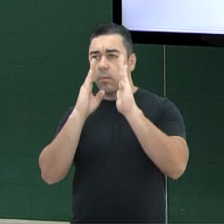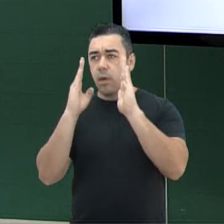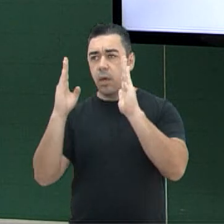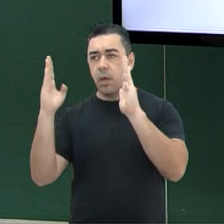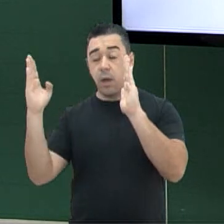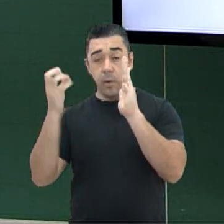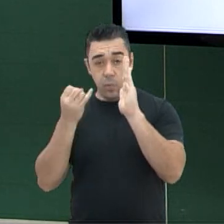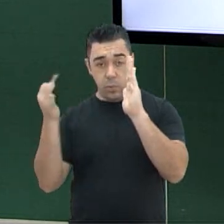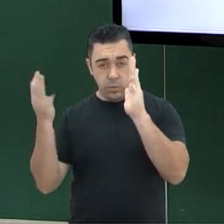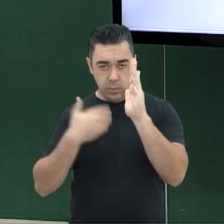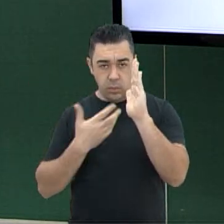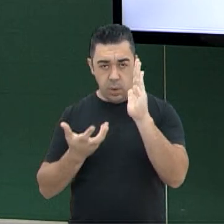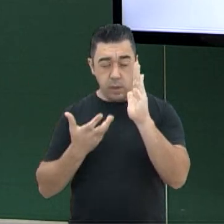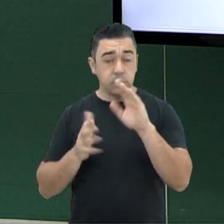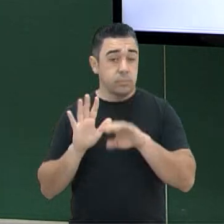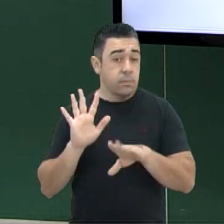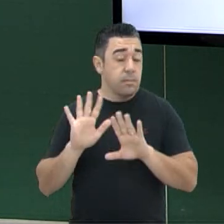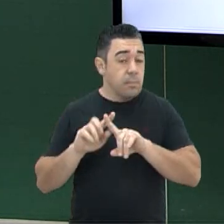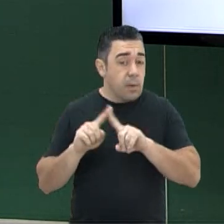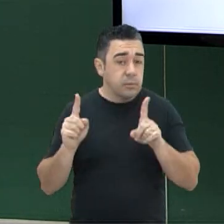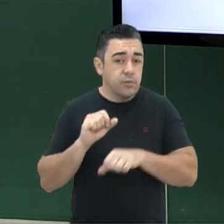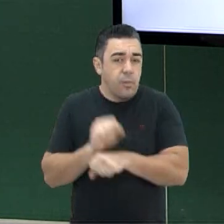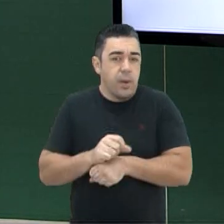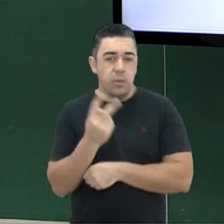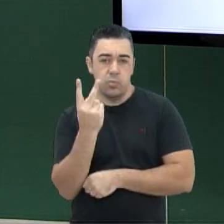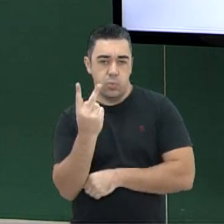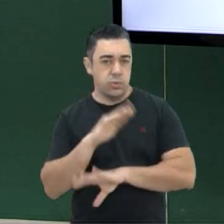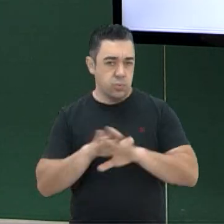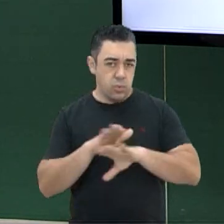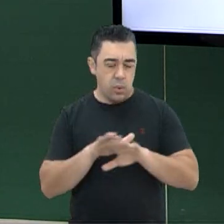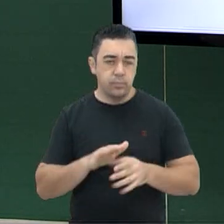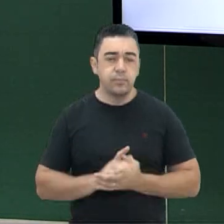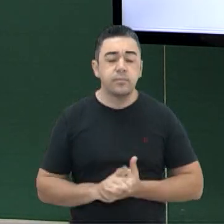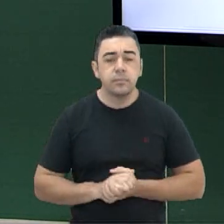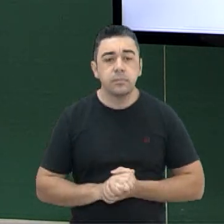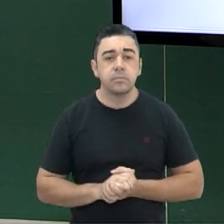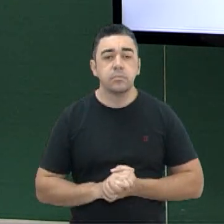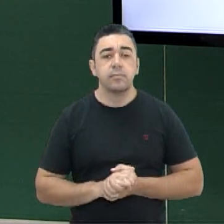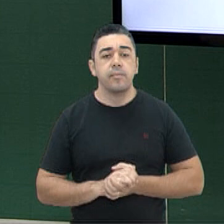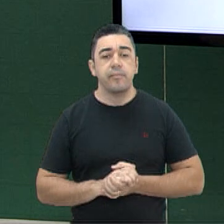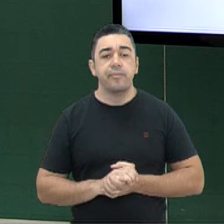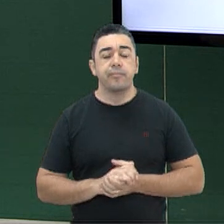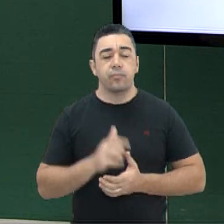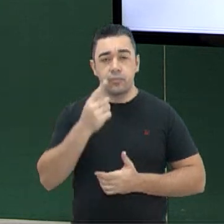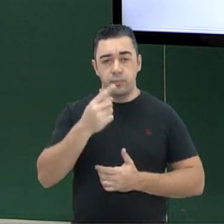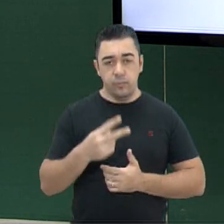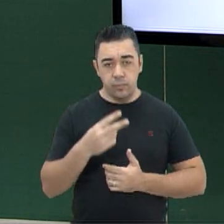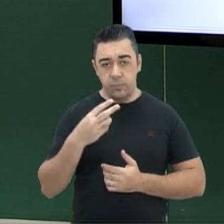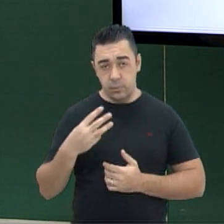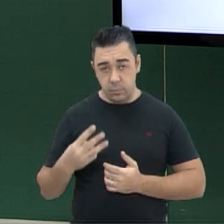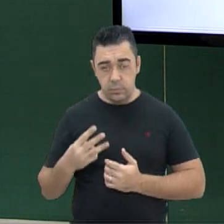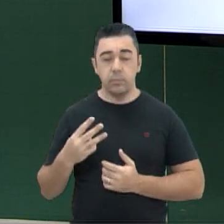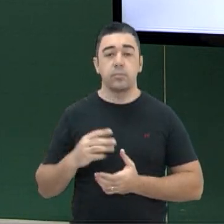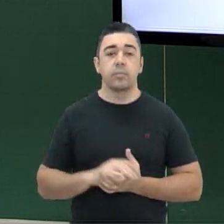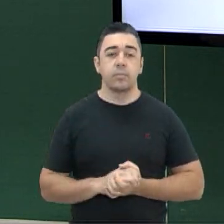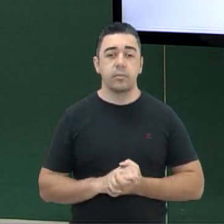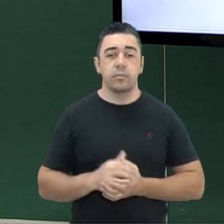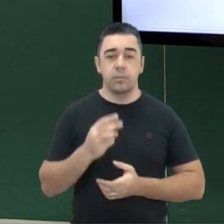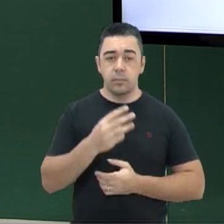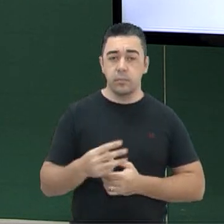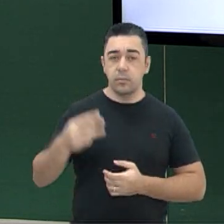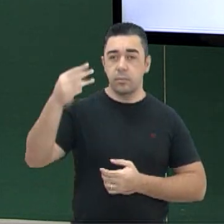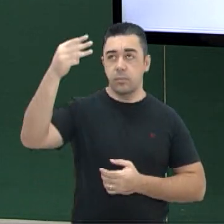eu quisesse, tá? Mas eu vou parar por aqui. Quantas subtrações eu fiz? 1, 2, 3. Eu fiz